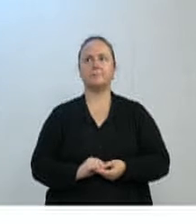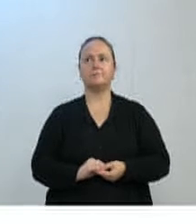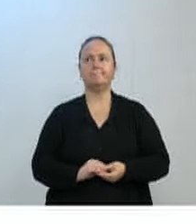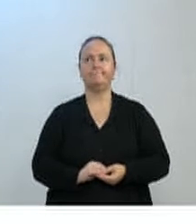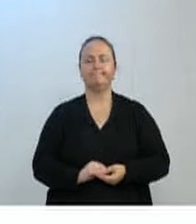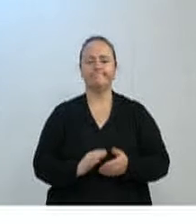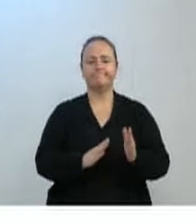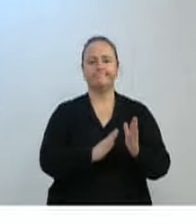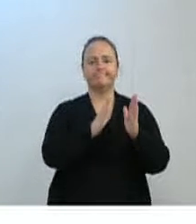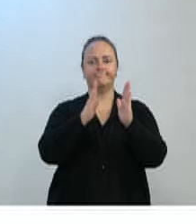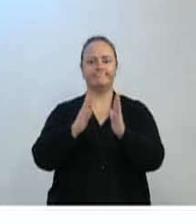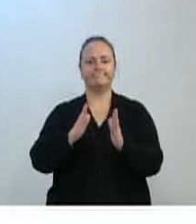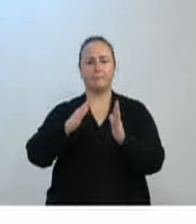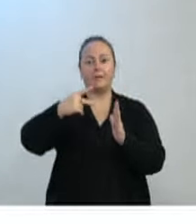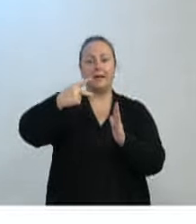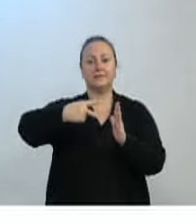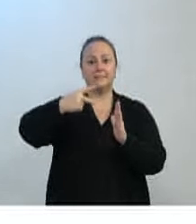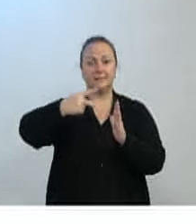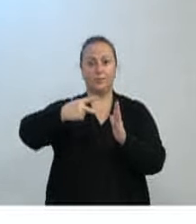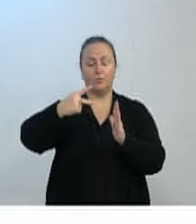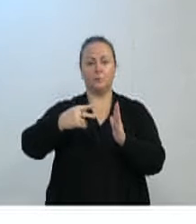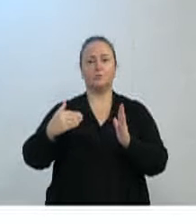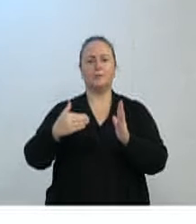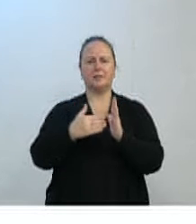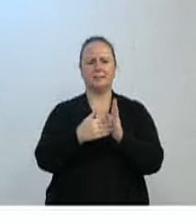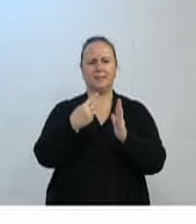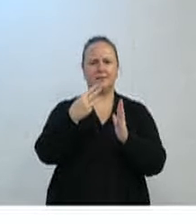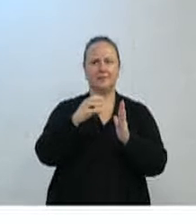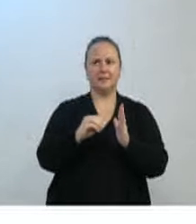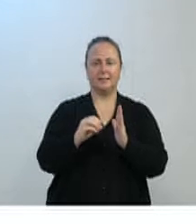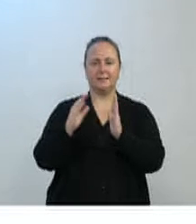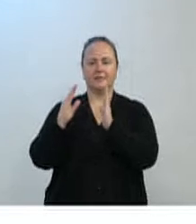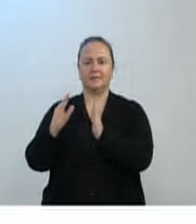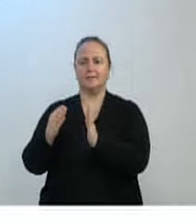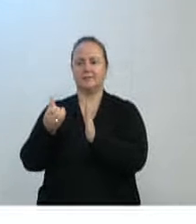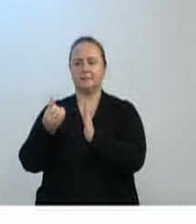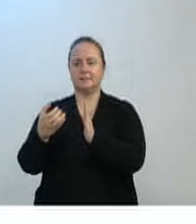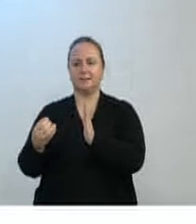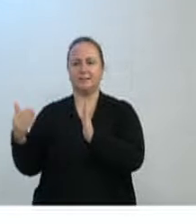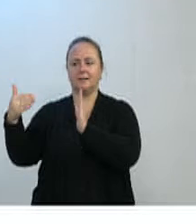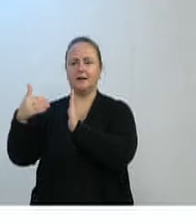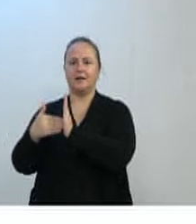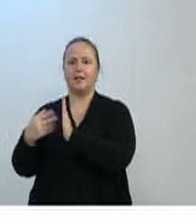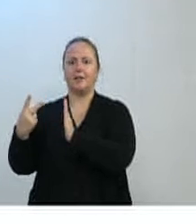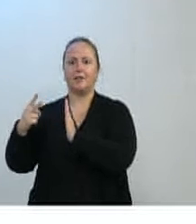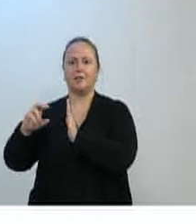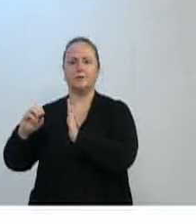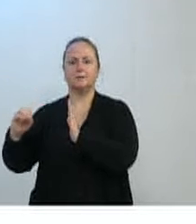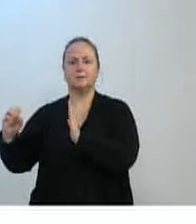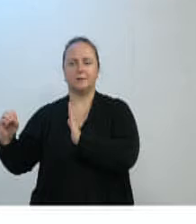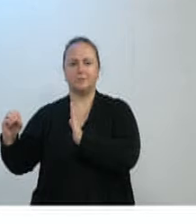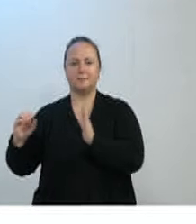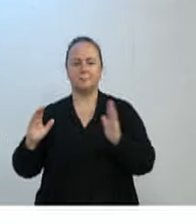Depois de 1900 a 1930, de 30 a 60 e de 60 a 2000. Então,